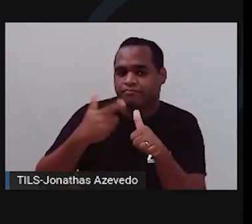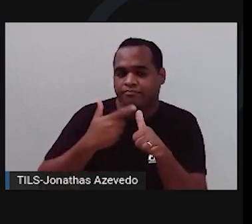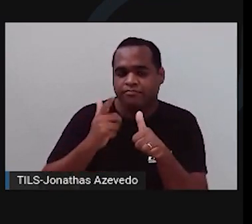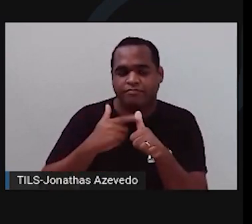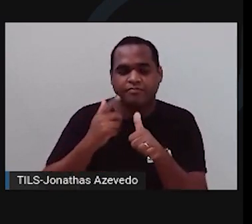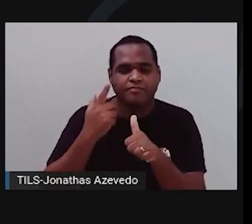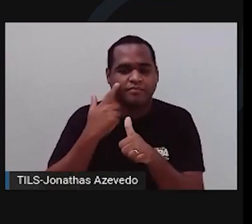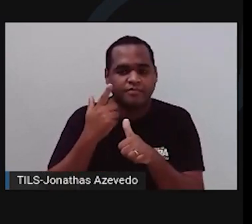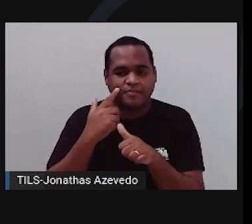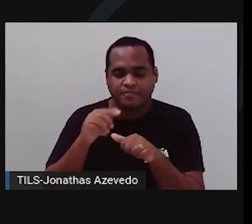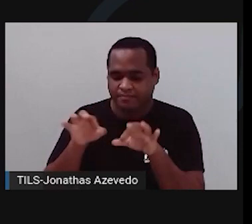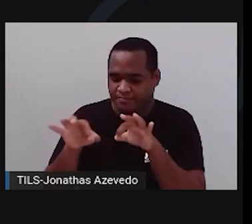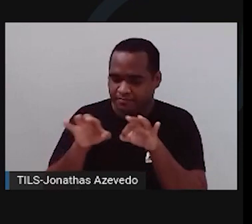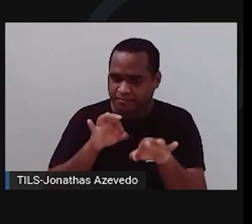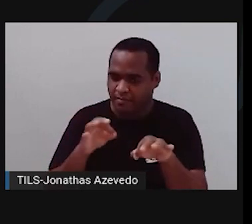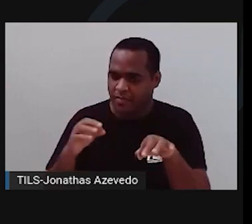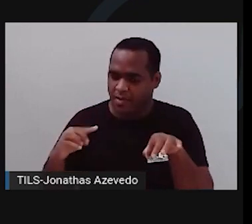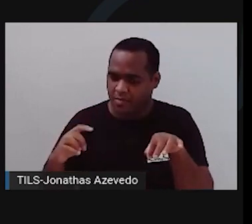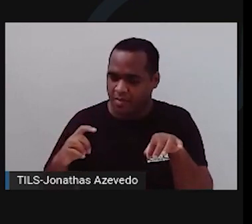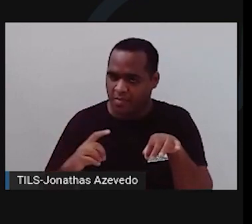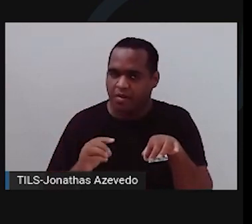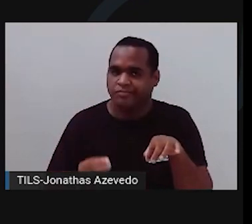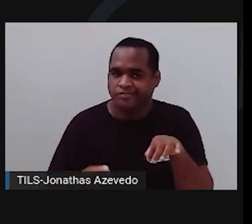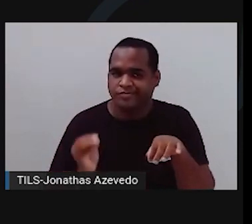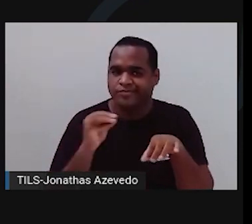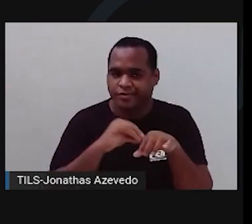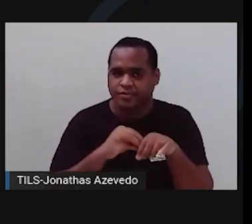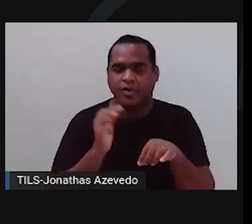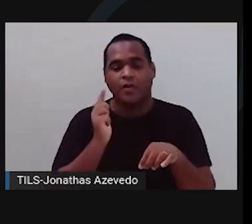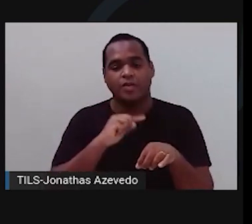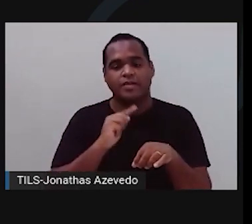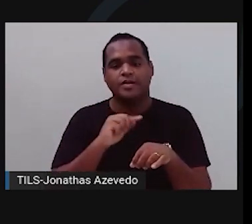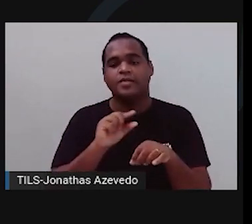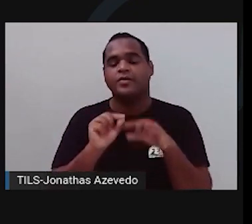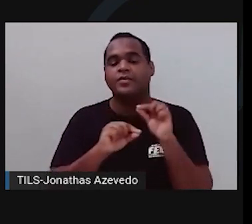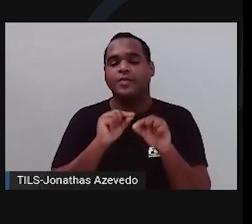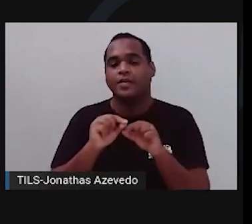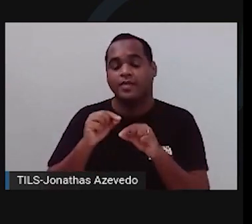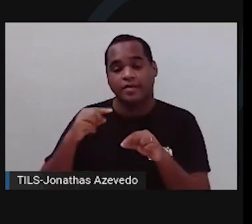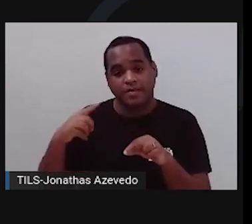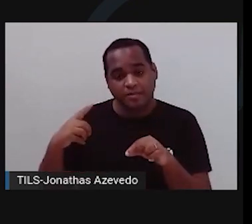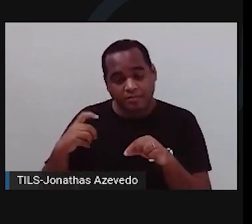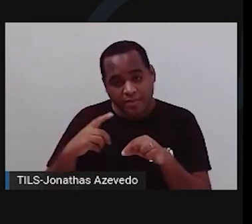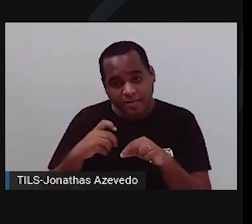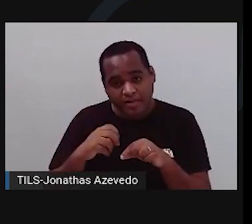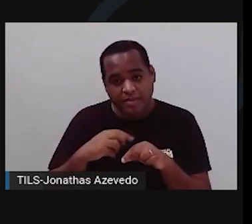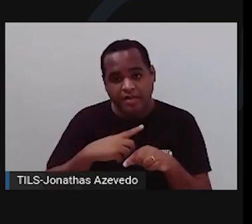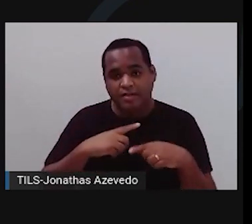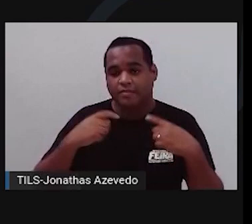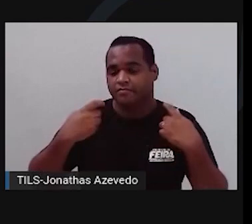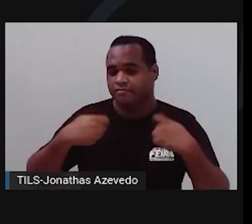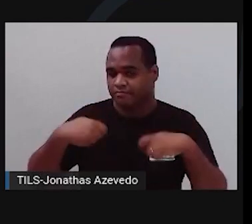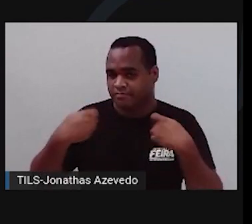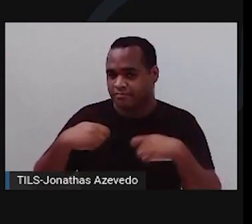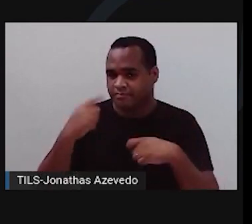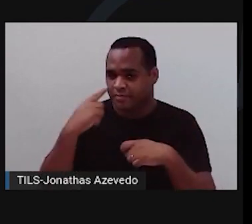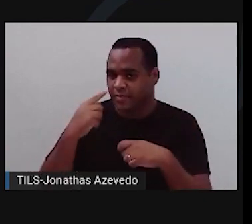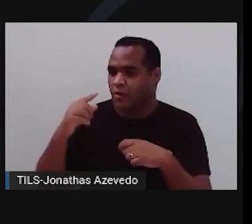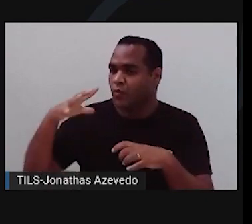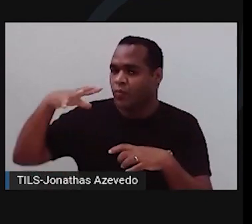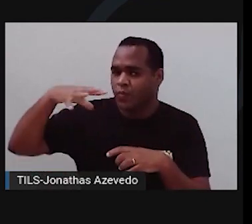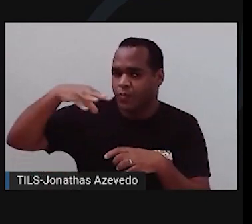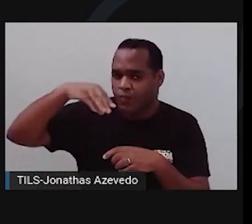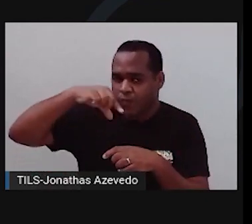entre espontaneamente no óvulo. Para isso, muitos espermatozoides são colocados ao mesmo